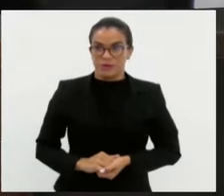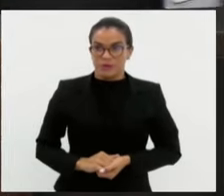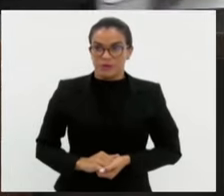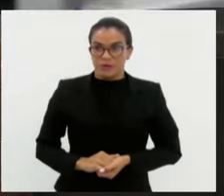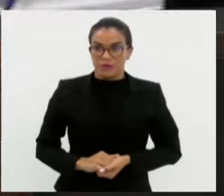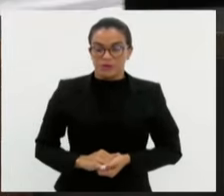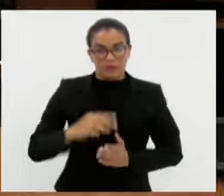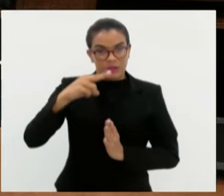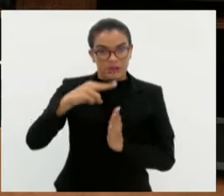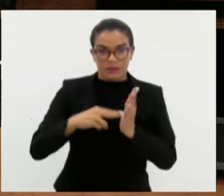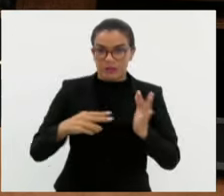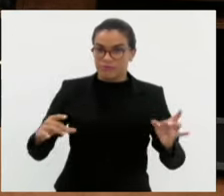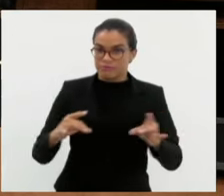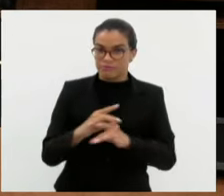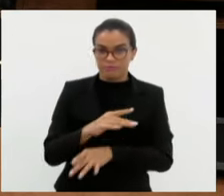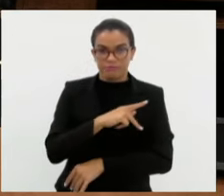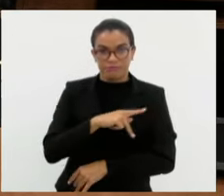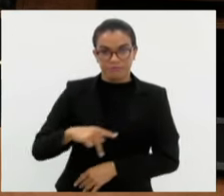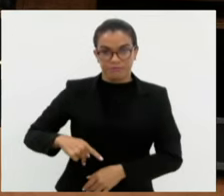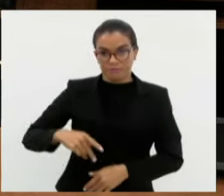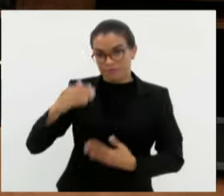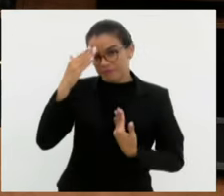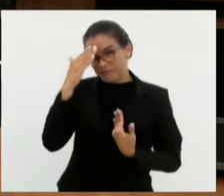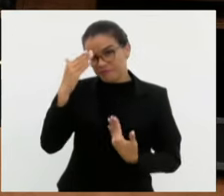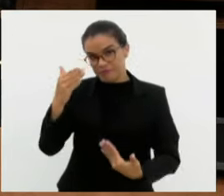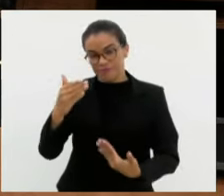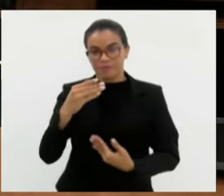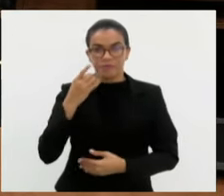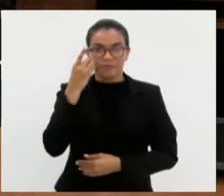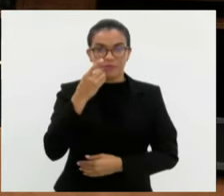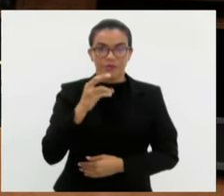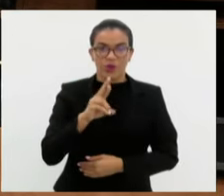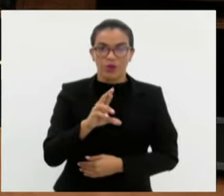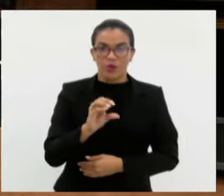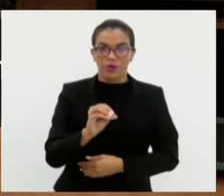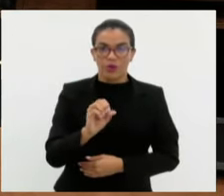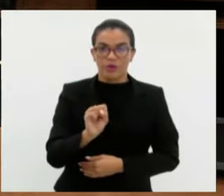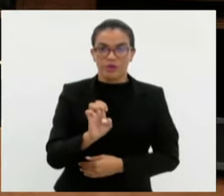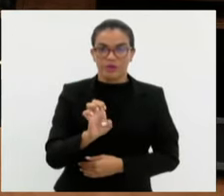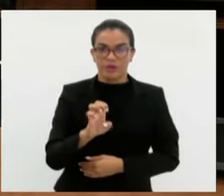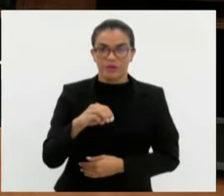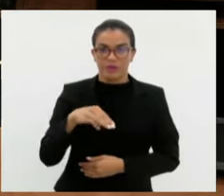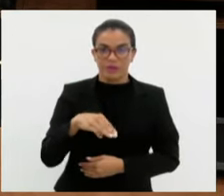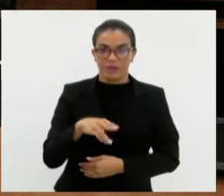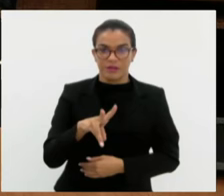Está lido, presidente. Obrigado. Muito obrigado, deputado Rosenberg Reis.